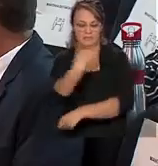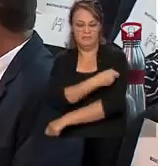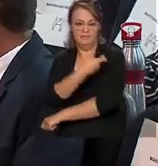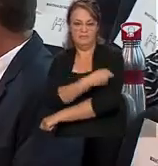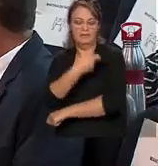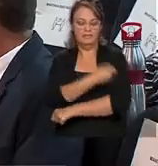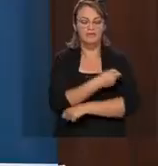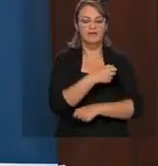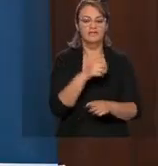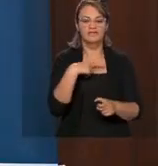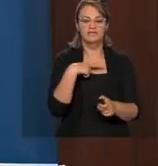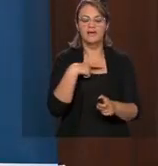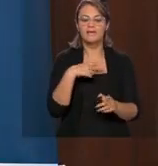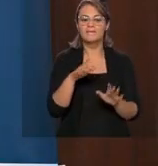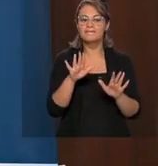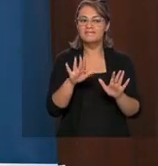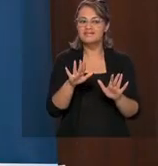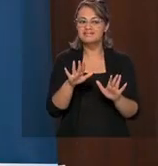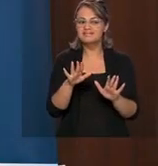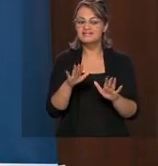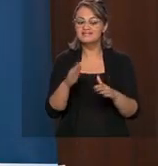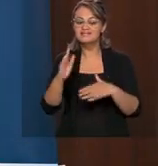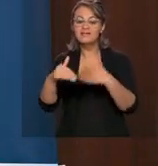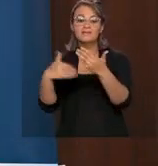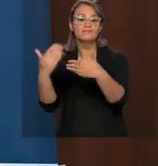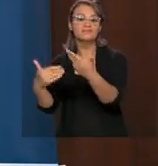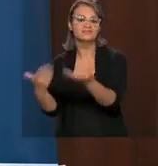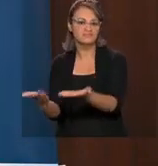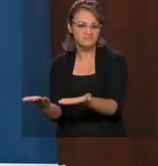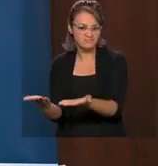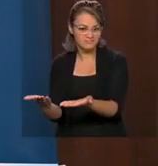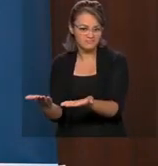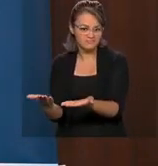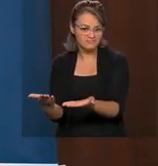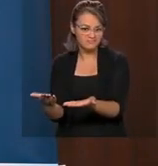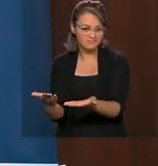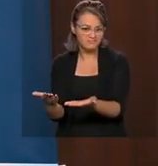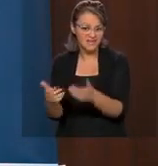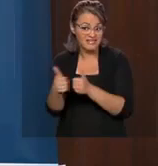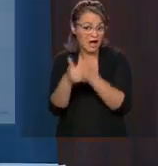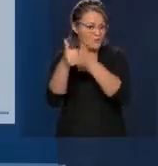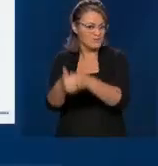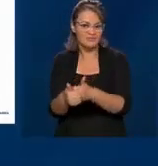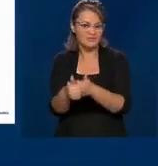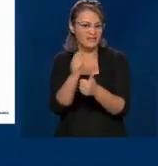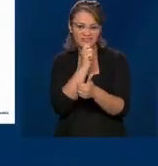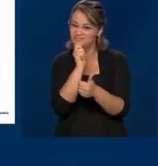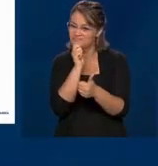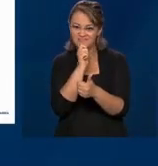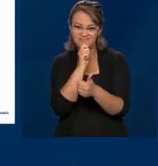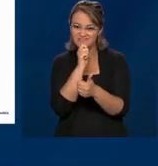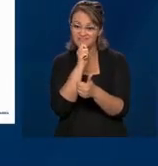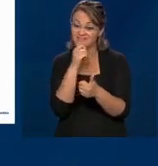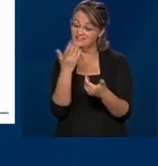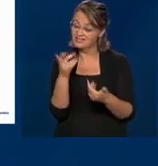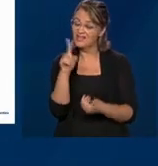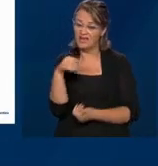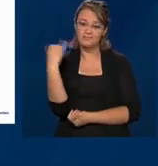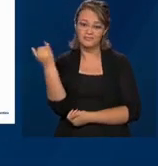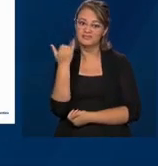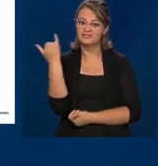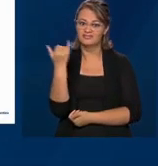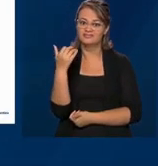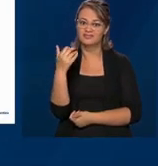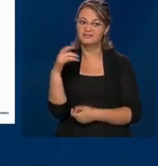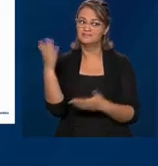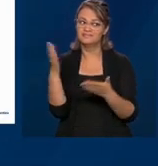qual a eficácia e a segurança em longo prazo. Não existiu esse acompanhamento. Isso é uma questão importante para ser